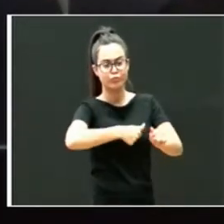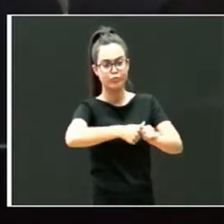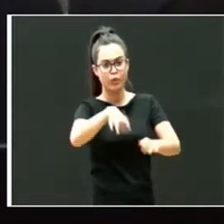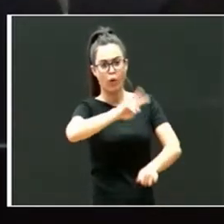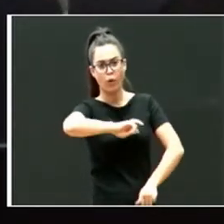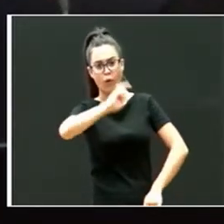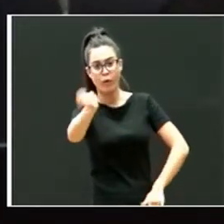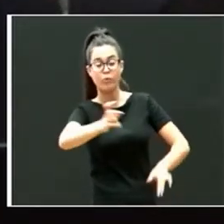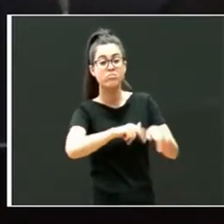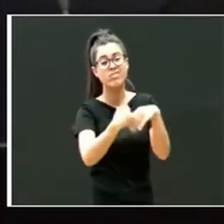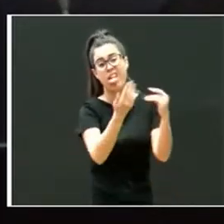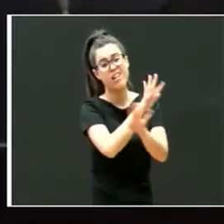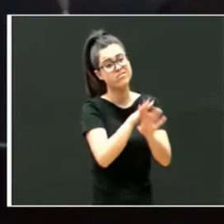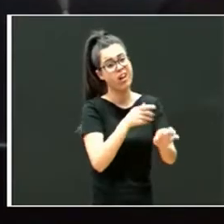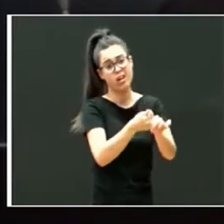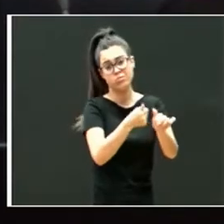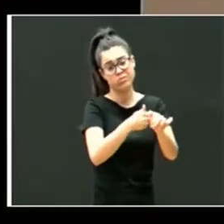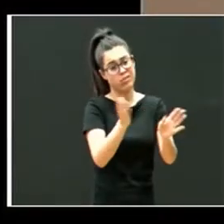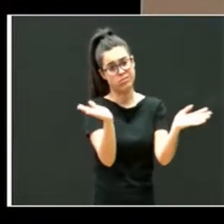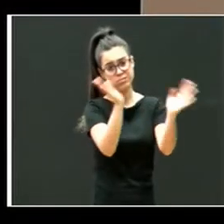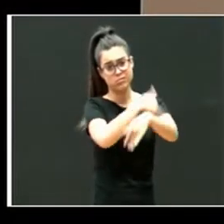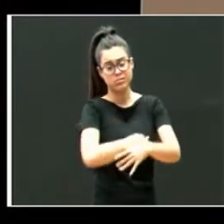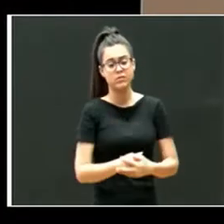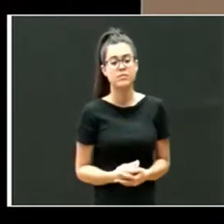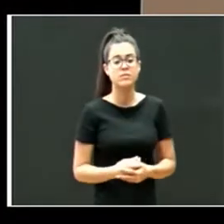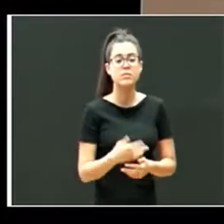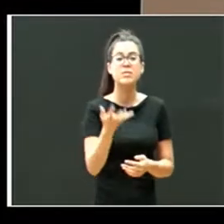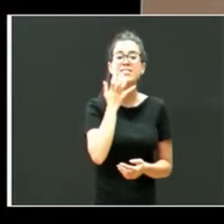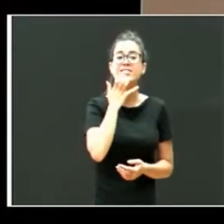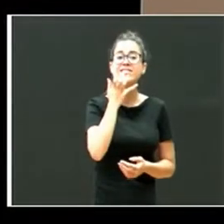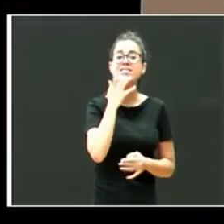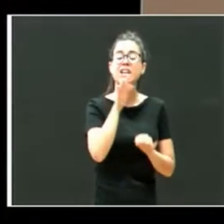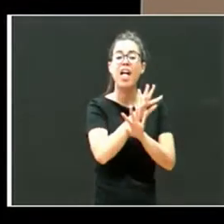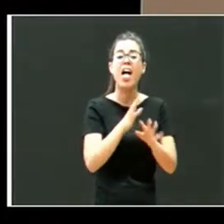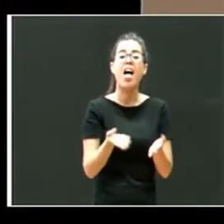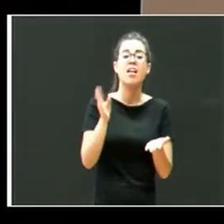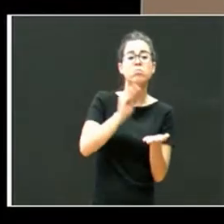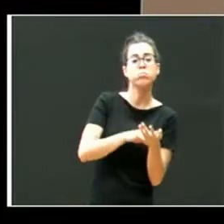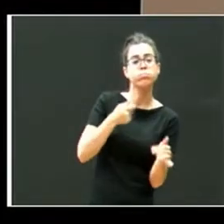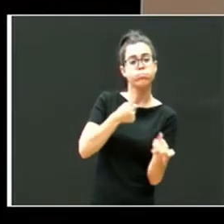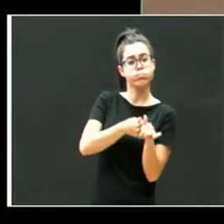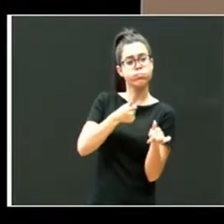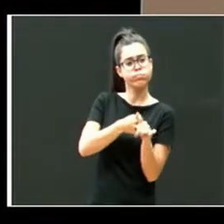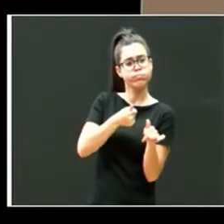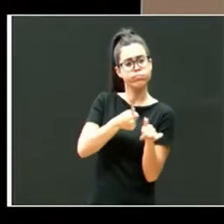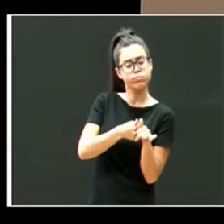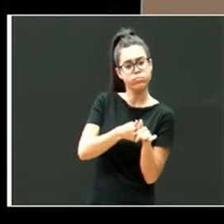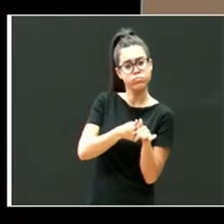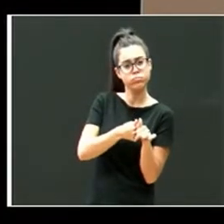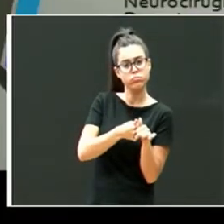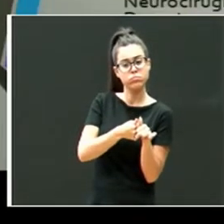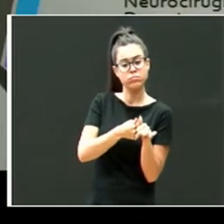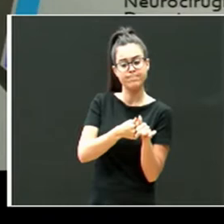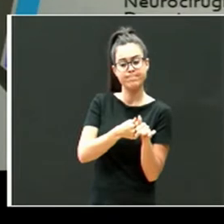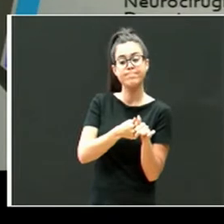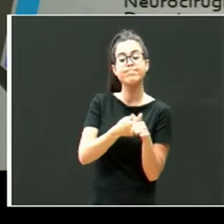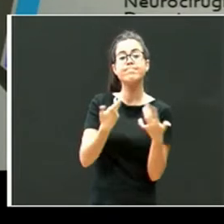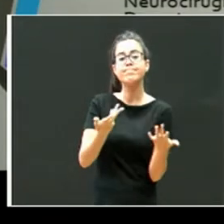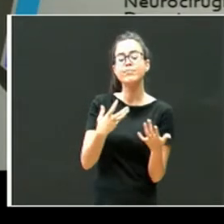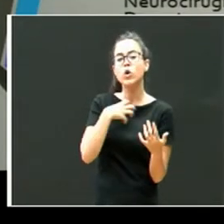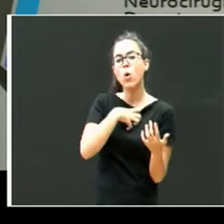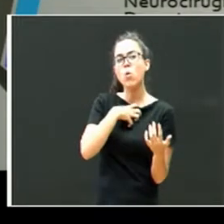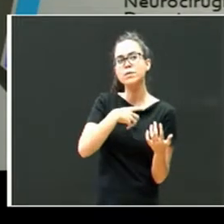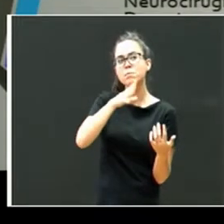vínculo de apego e non digamos se ademais viene ese vínculo perturbado ou dañado porque ha habido previamente unhos progenitores que han sido